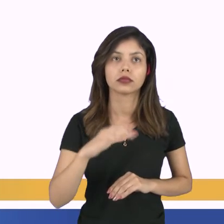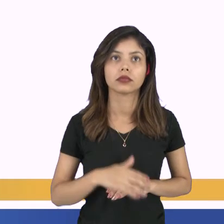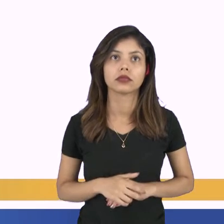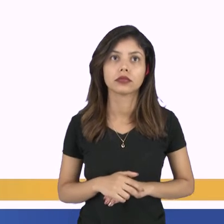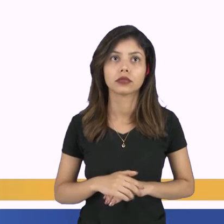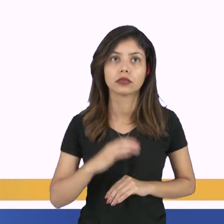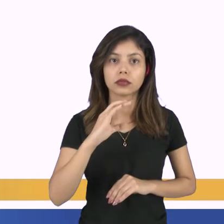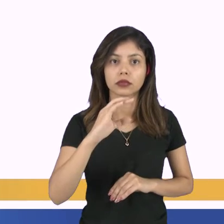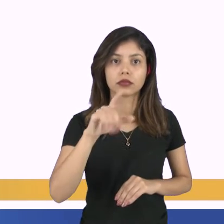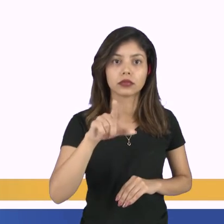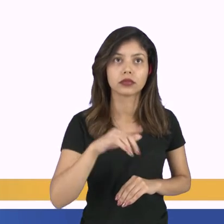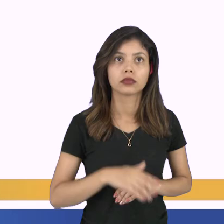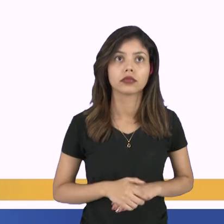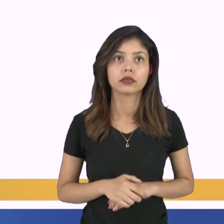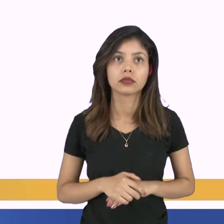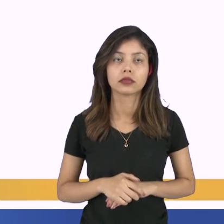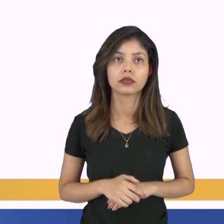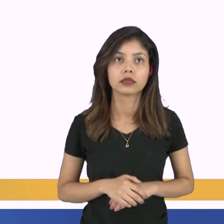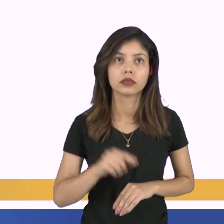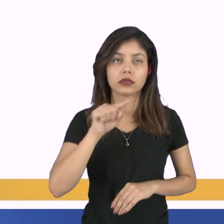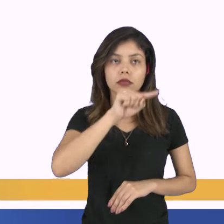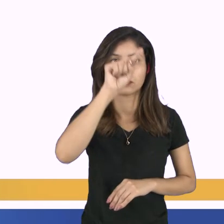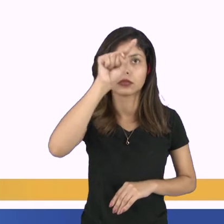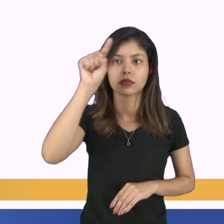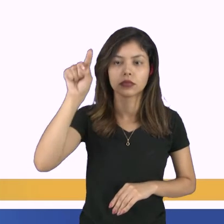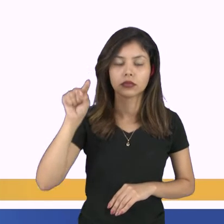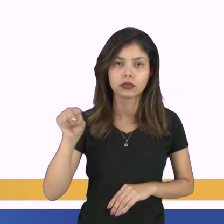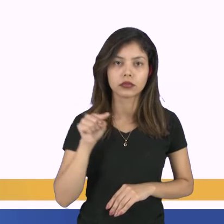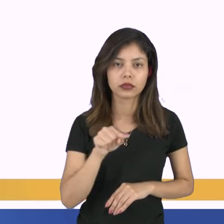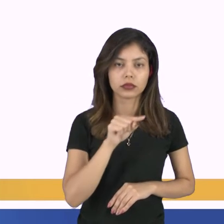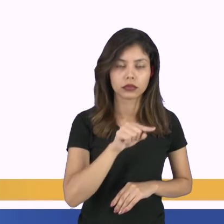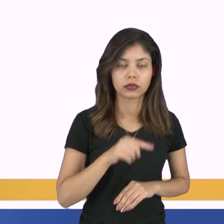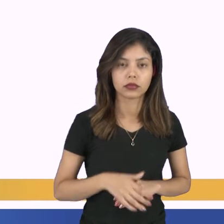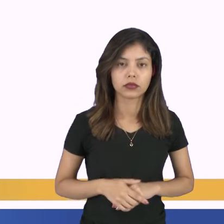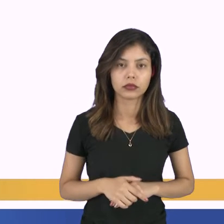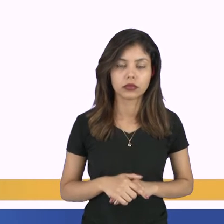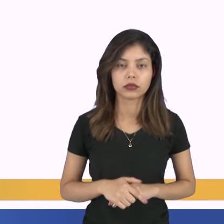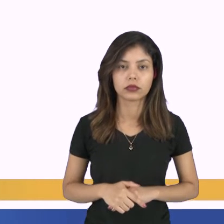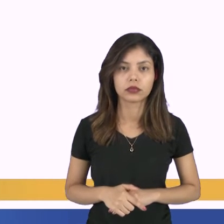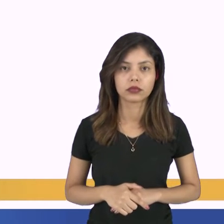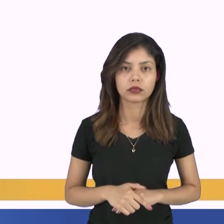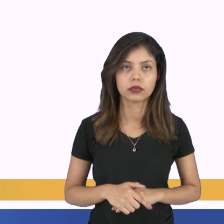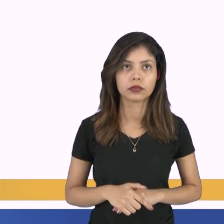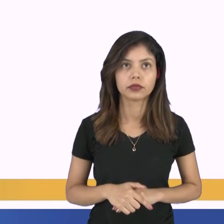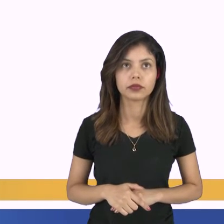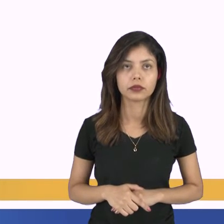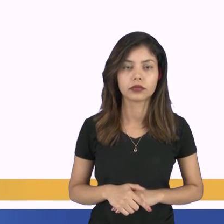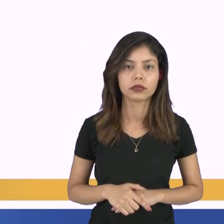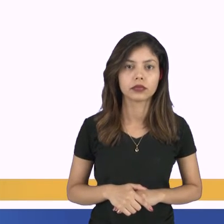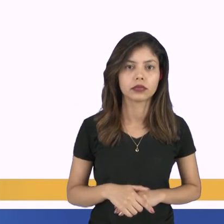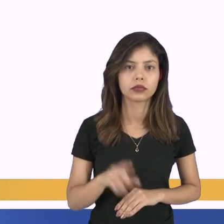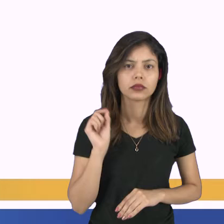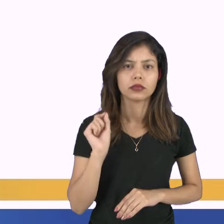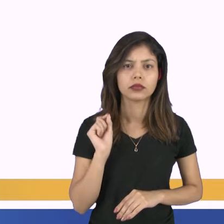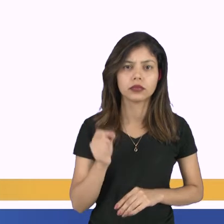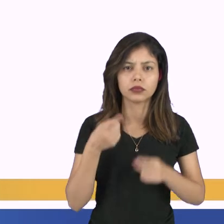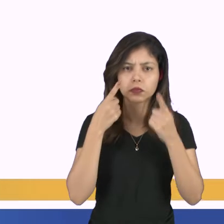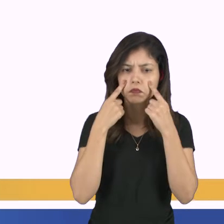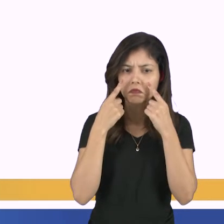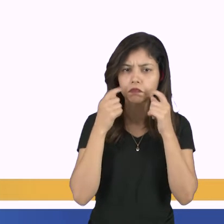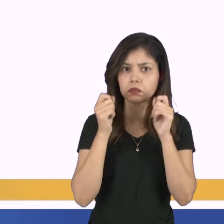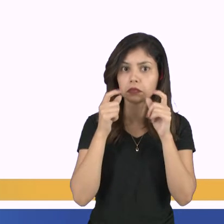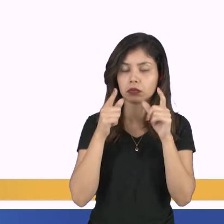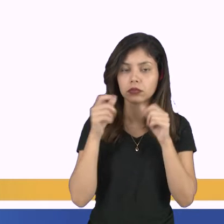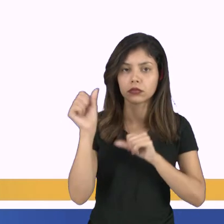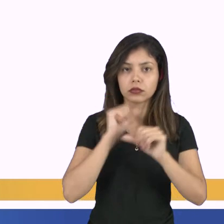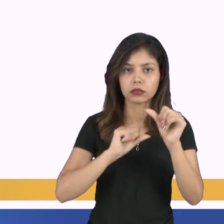tem 7 elétrons, então está representado aqui pelo esse símbolo de triângulo aqui, ok? Então, o que a gente pode observar? Vai